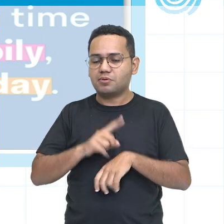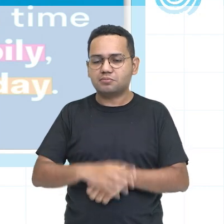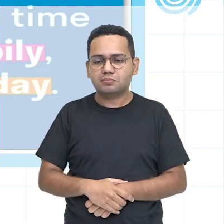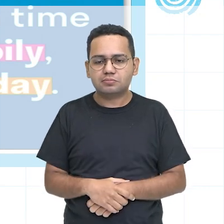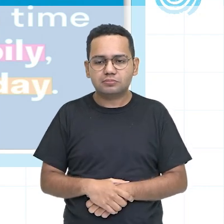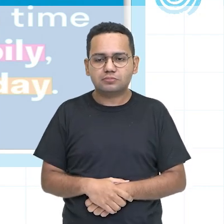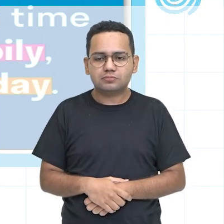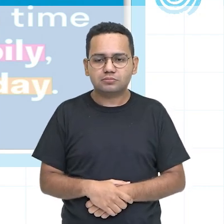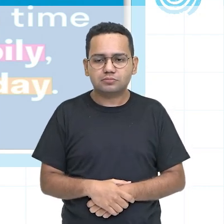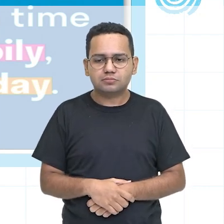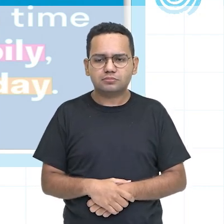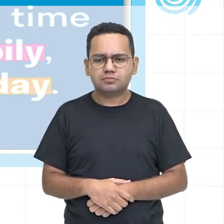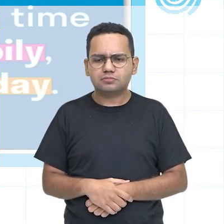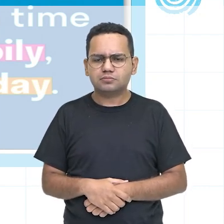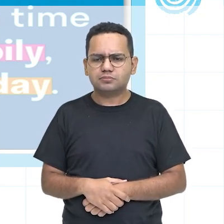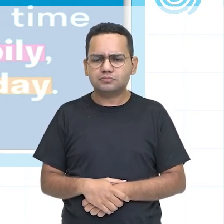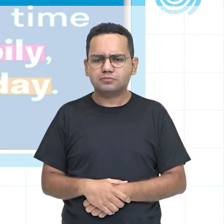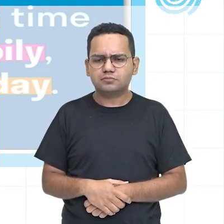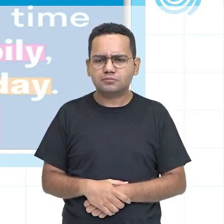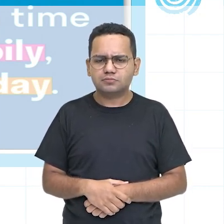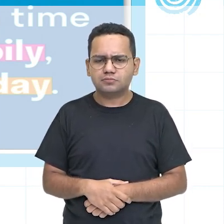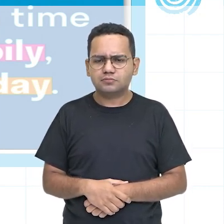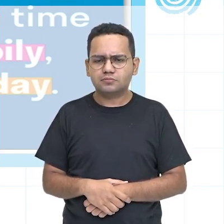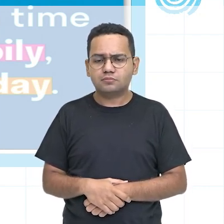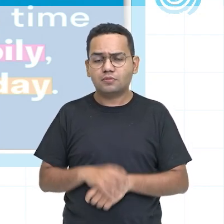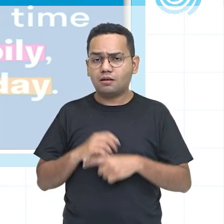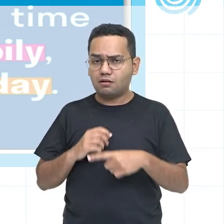him cheerfully. O Tom, né,